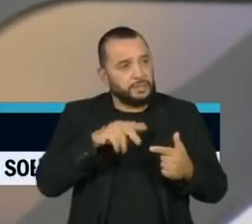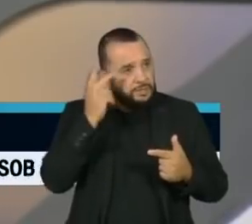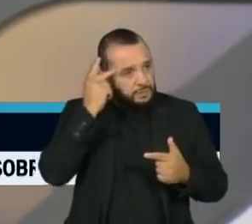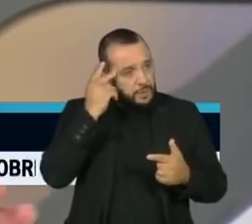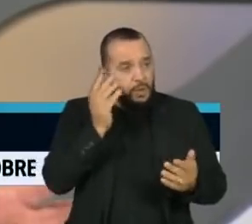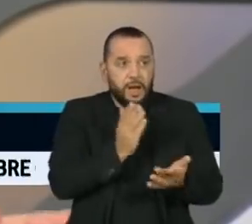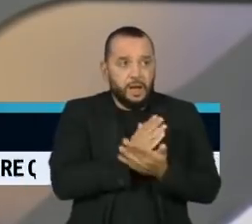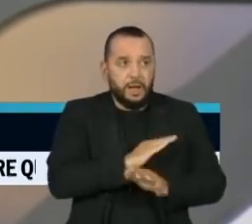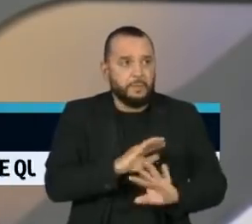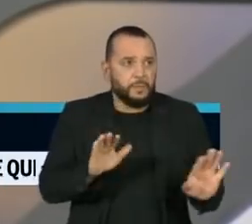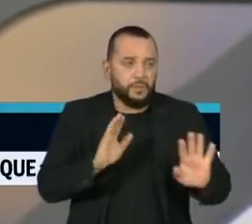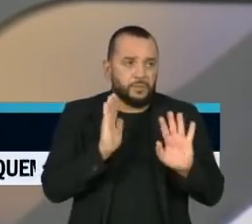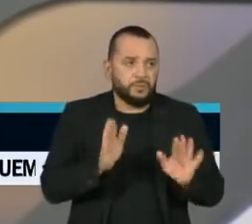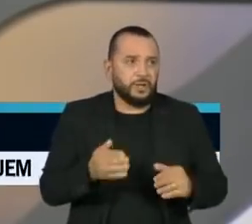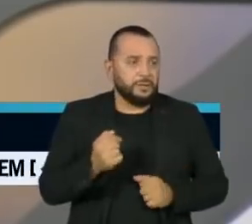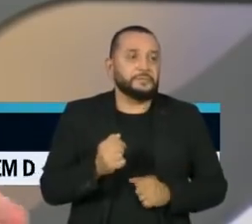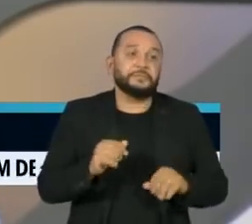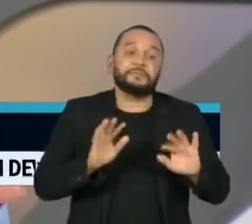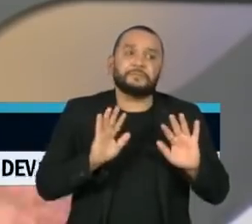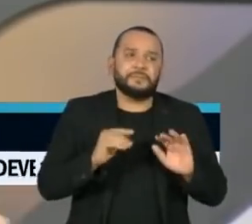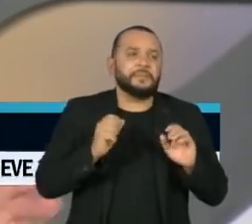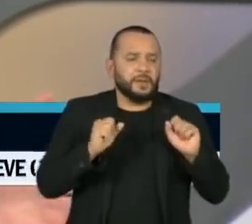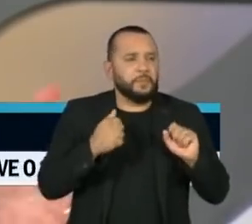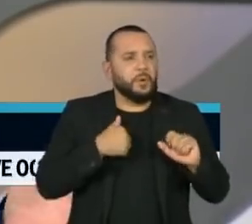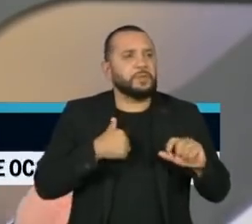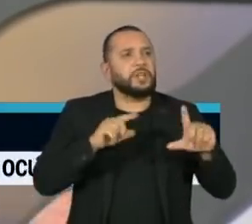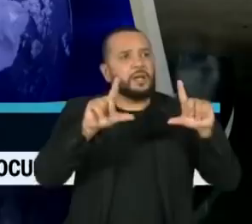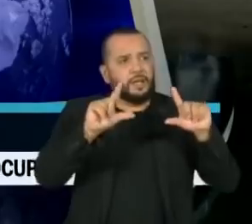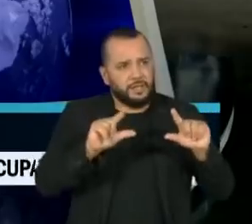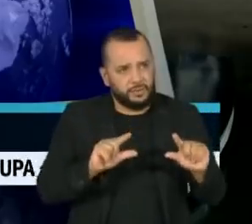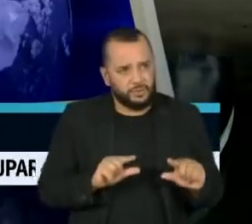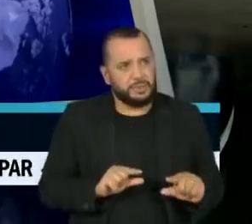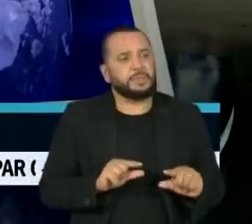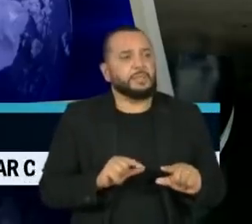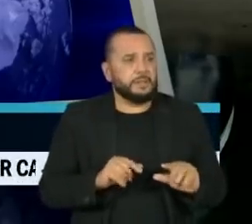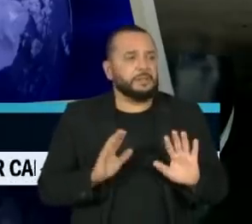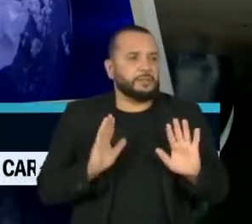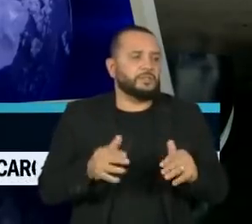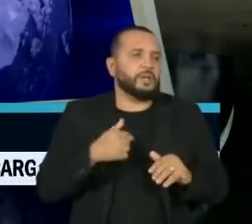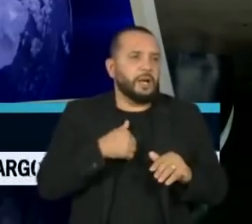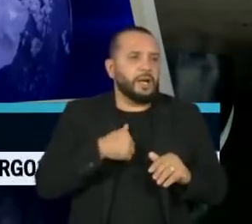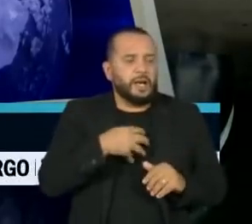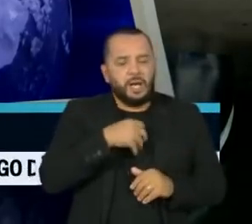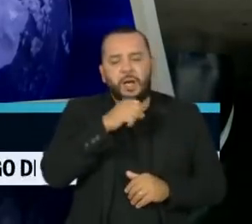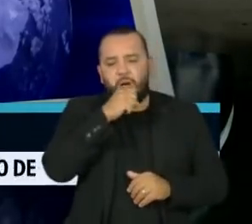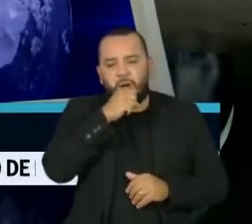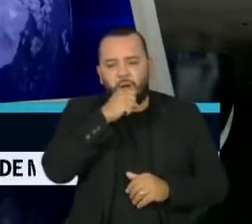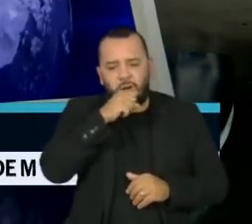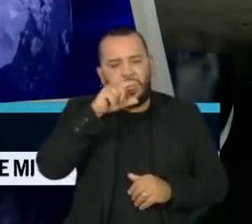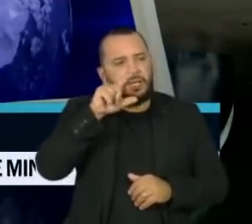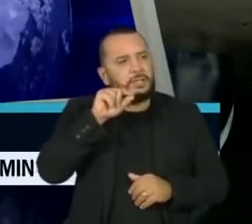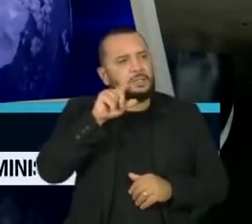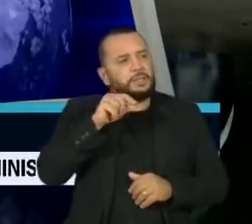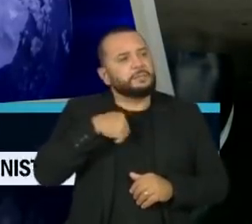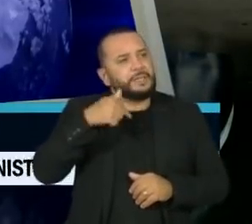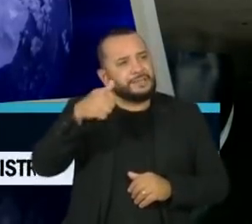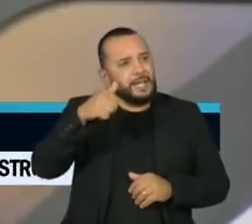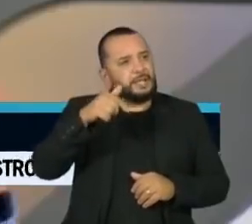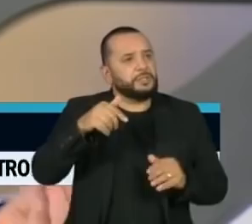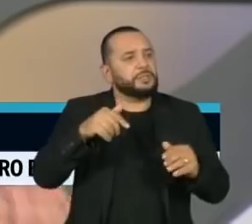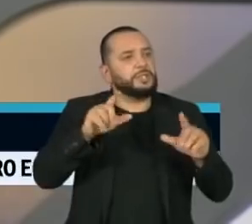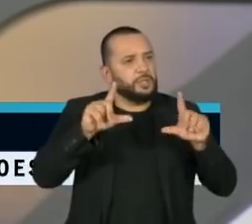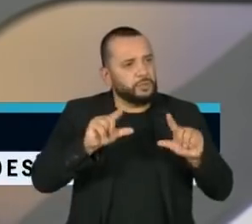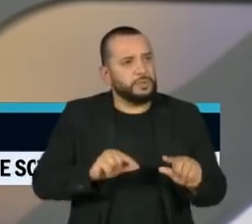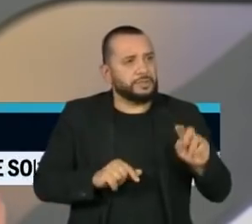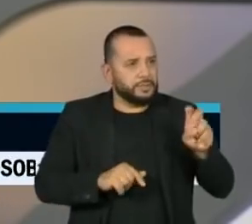poderia reduzir um pouquinho os sintomas de 7 para 5 dias. Então, são nuances que podem variar